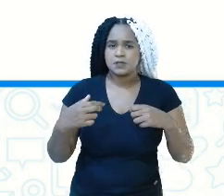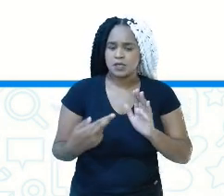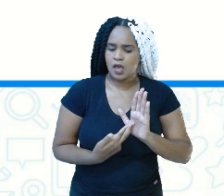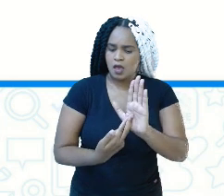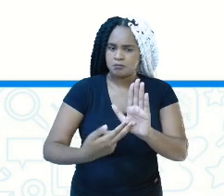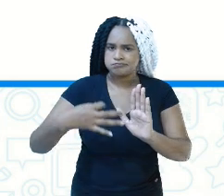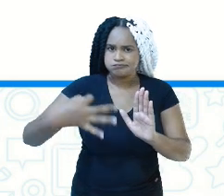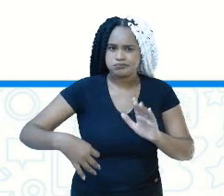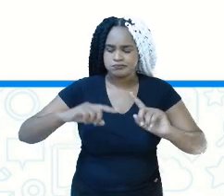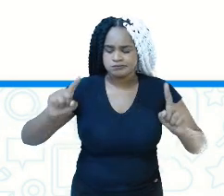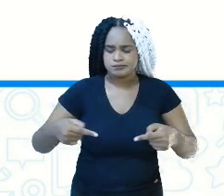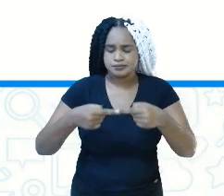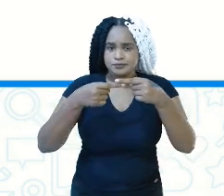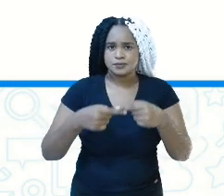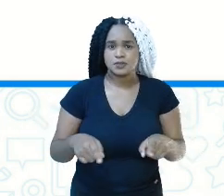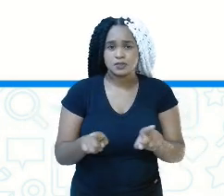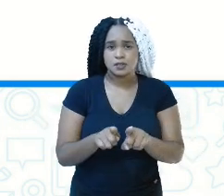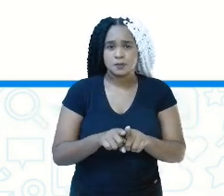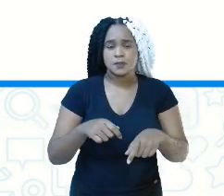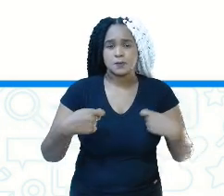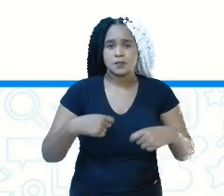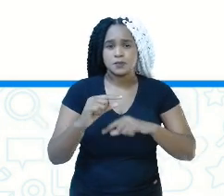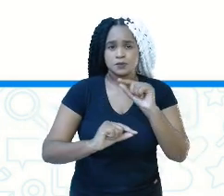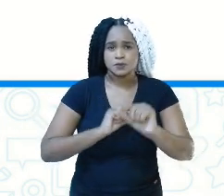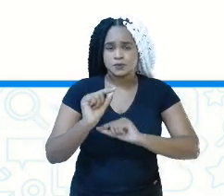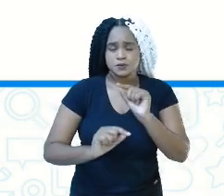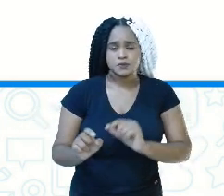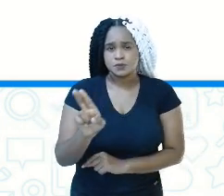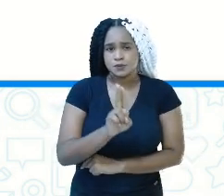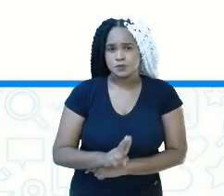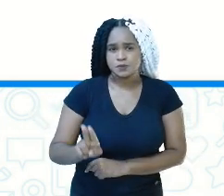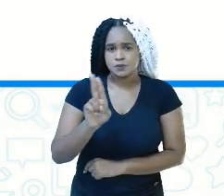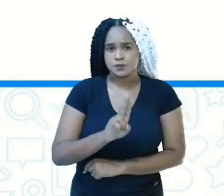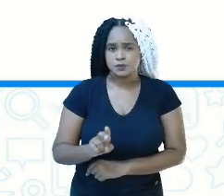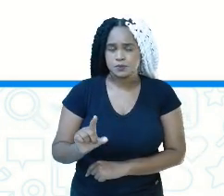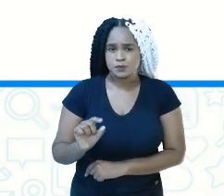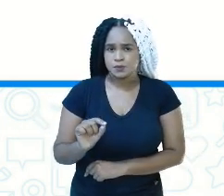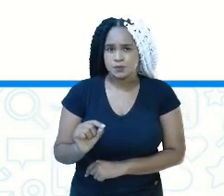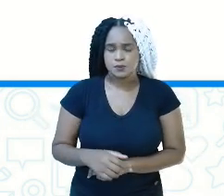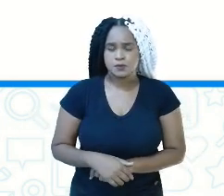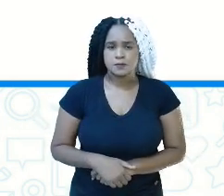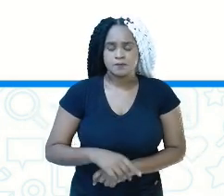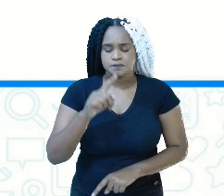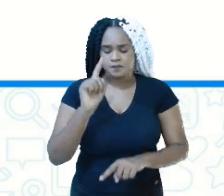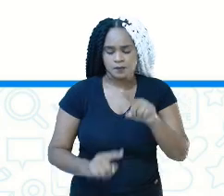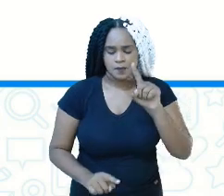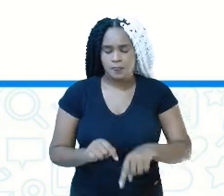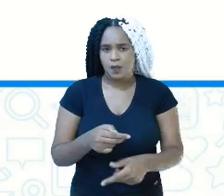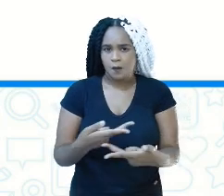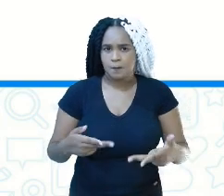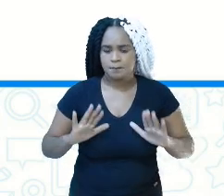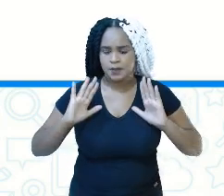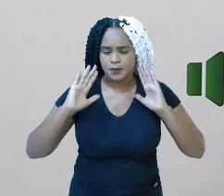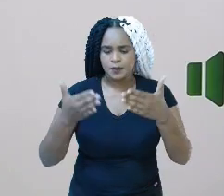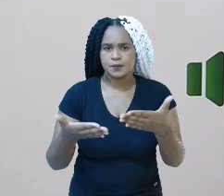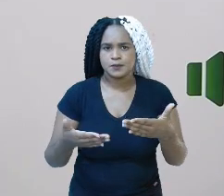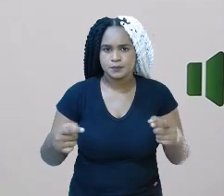adequada. E além disso, eu também vou utilizar o meu instrumento